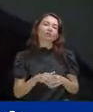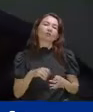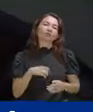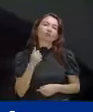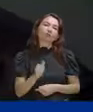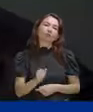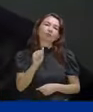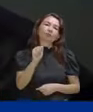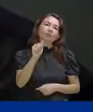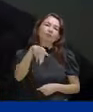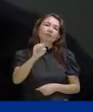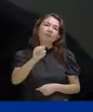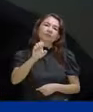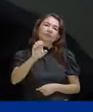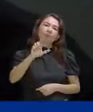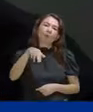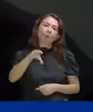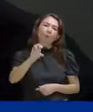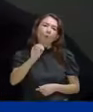se ele